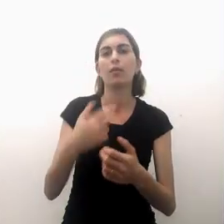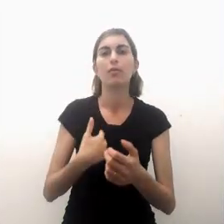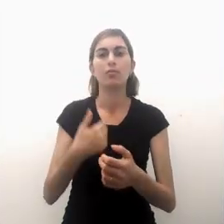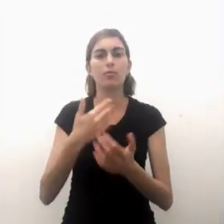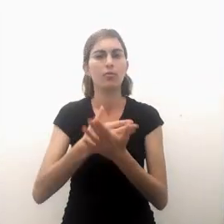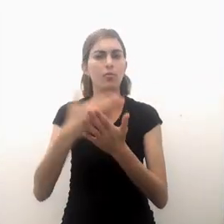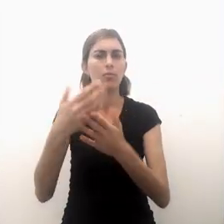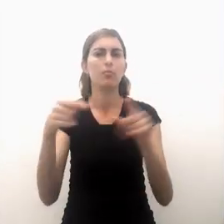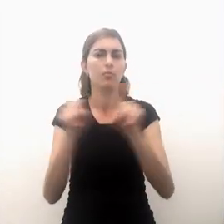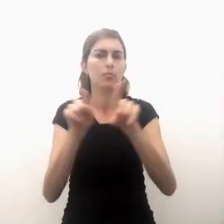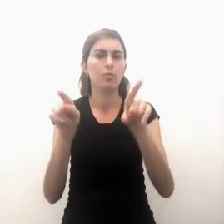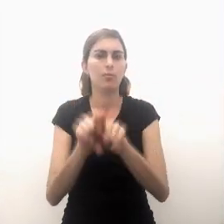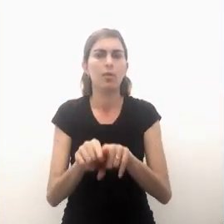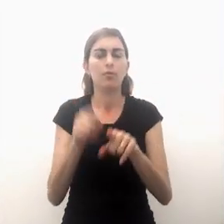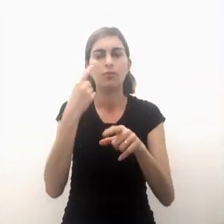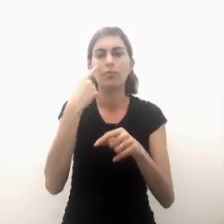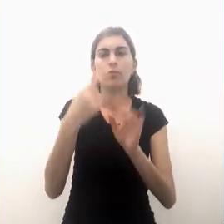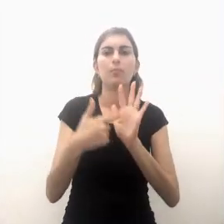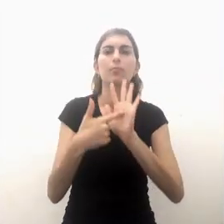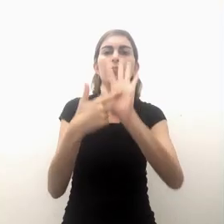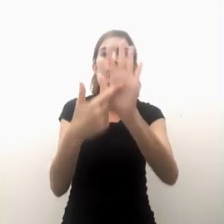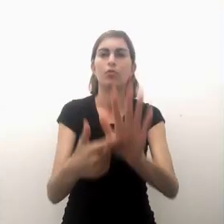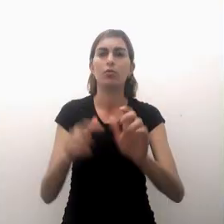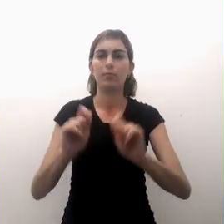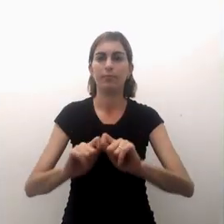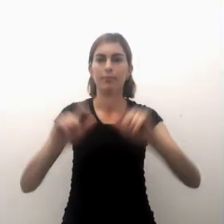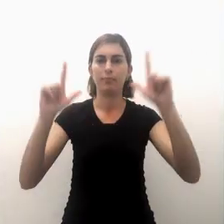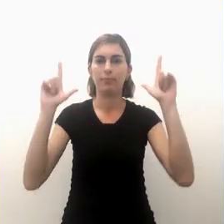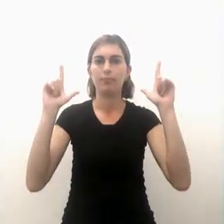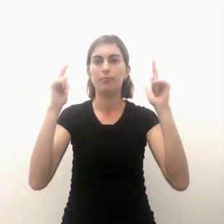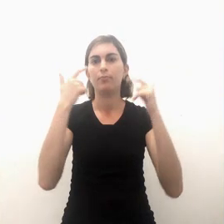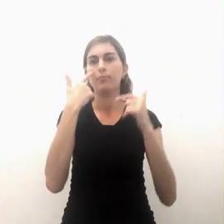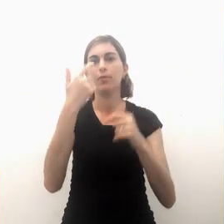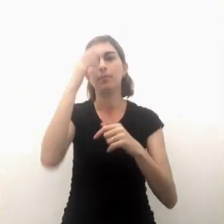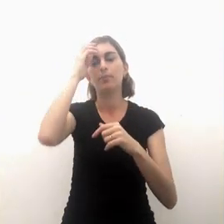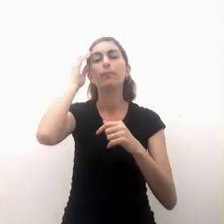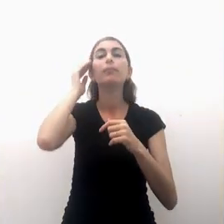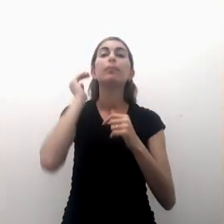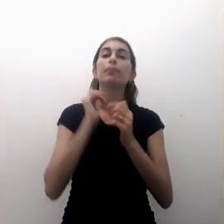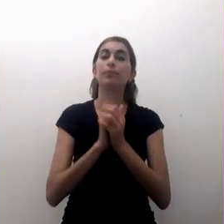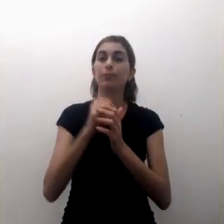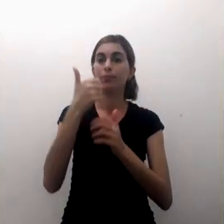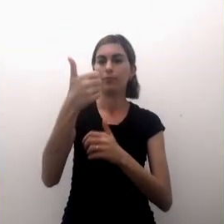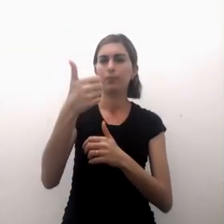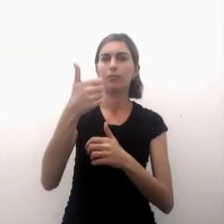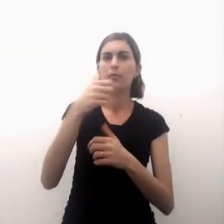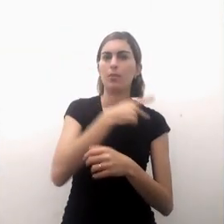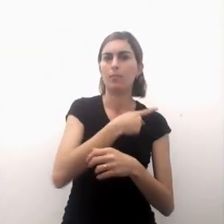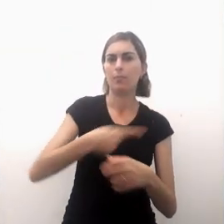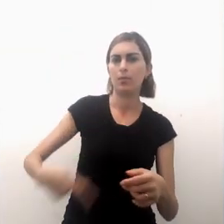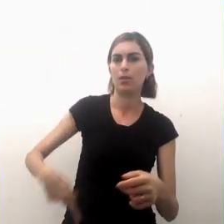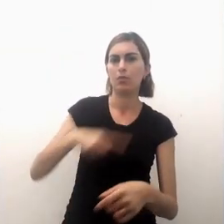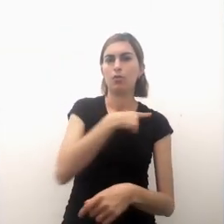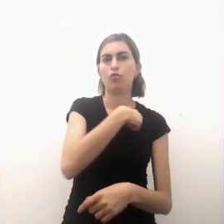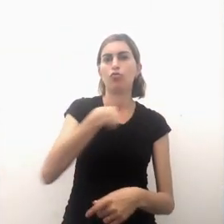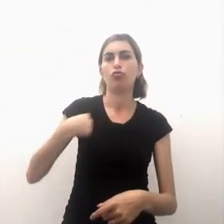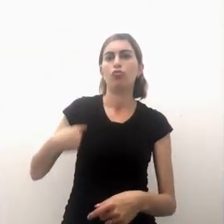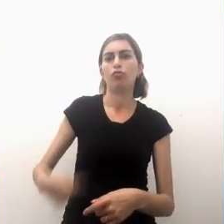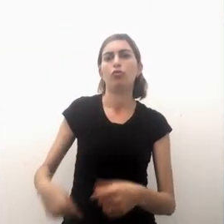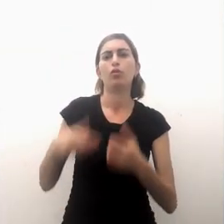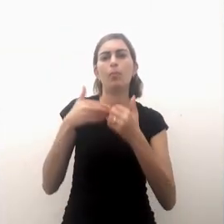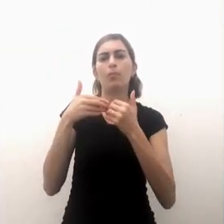vai iniciar também mostrando essa imagem aí, tá? Esse aí foi o presidente chinês, tá? Que abriu